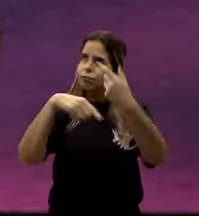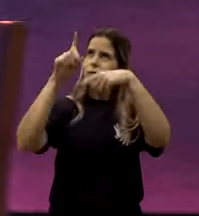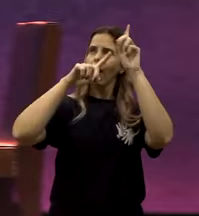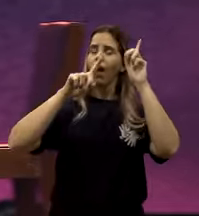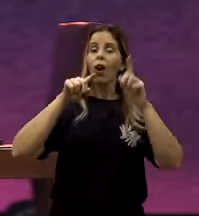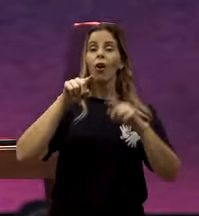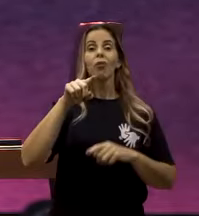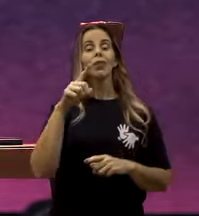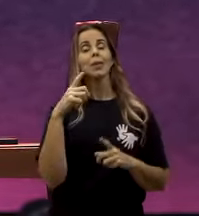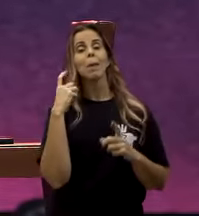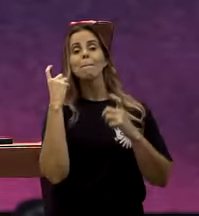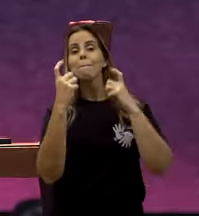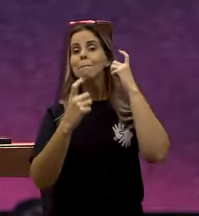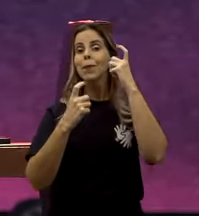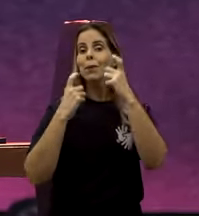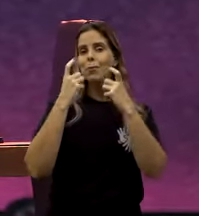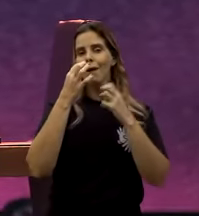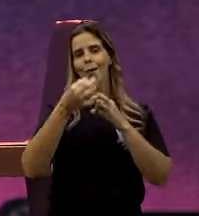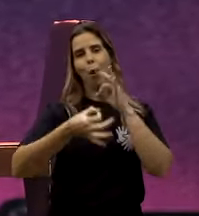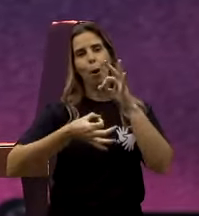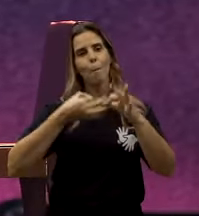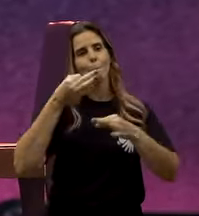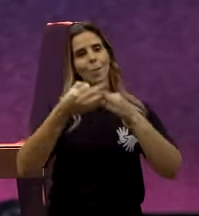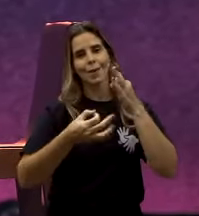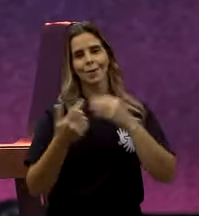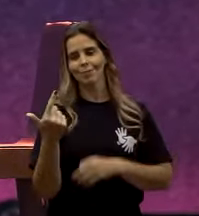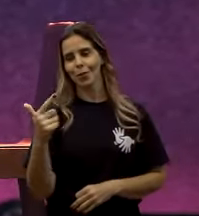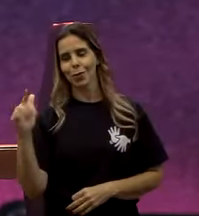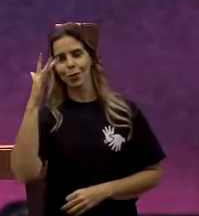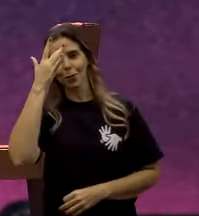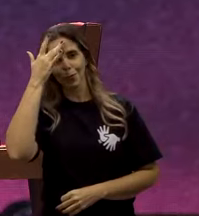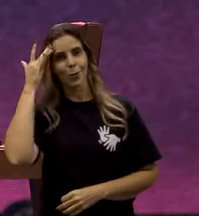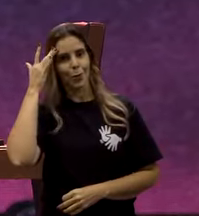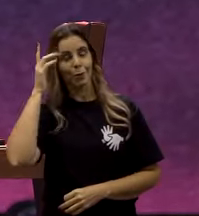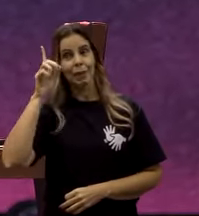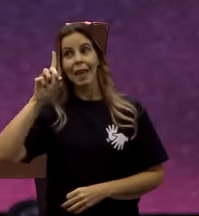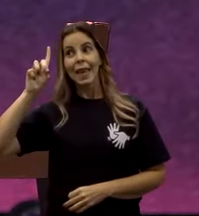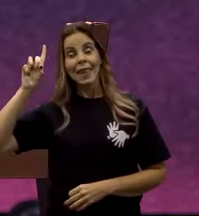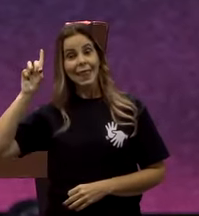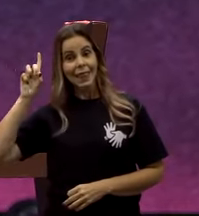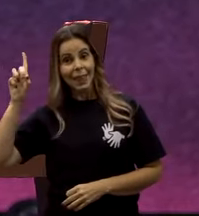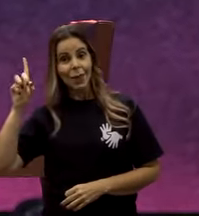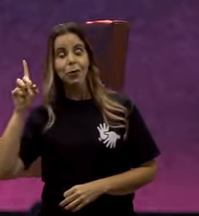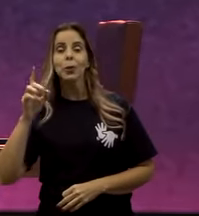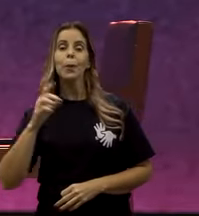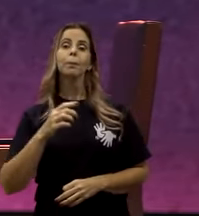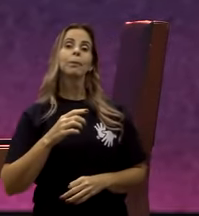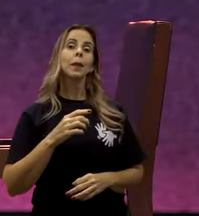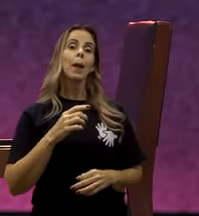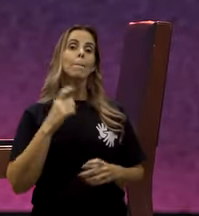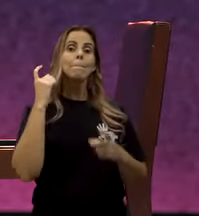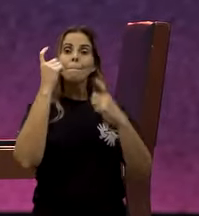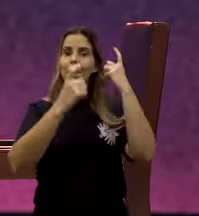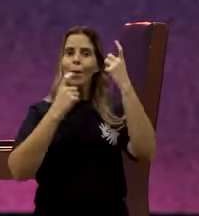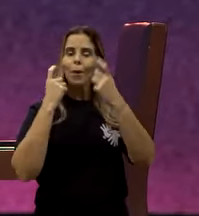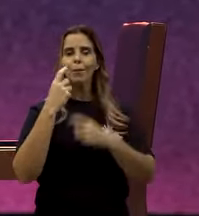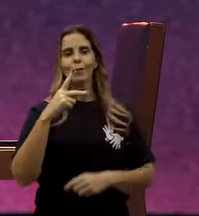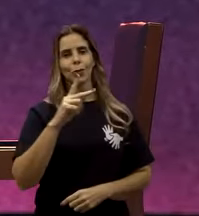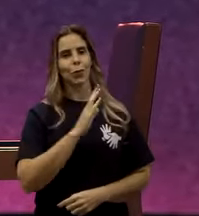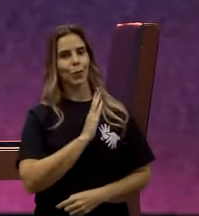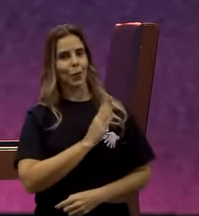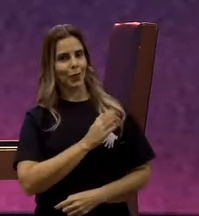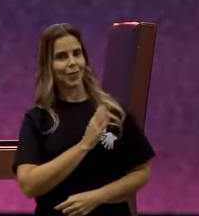com a opinião dos outros eu tô preocupado com o teu coração quem tá ouvindo o que eu tô falando aqui então existem coisas que a